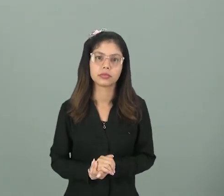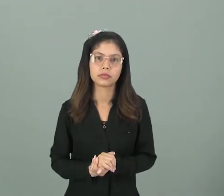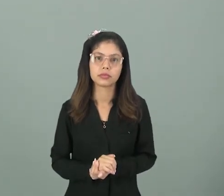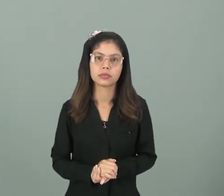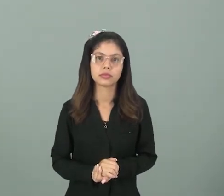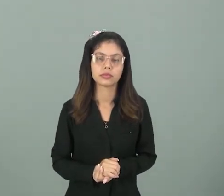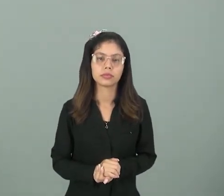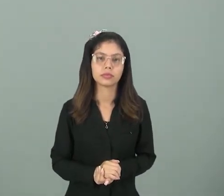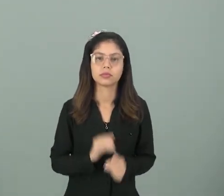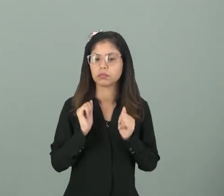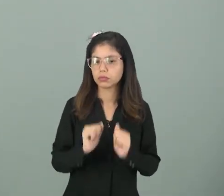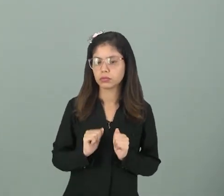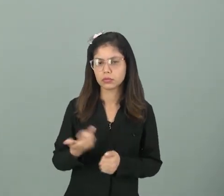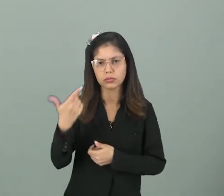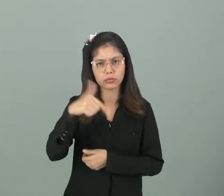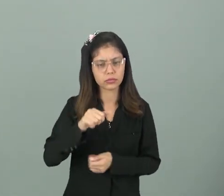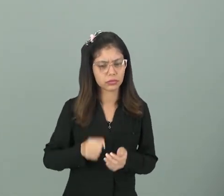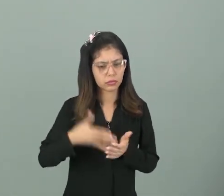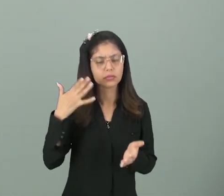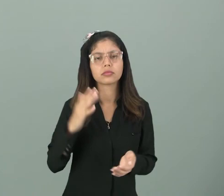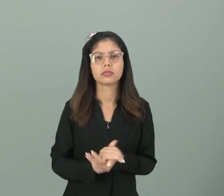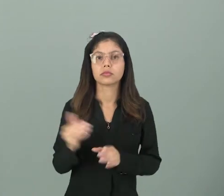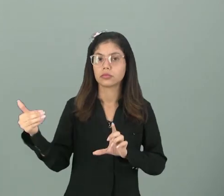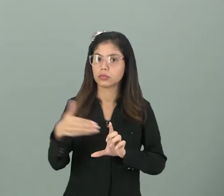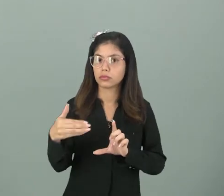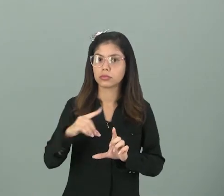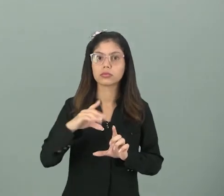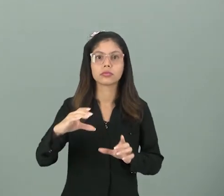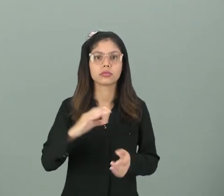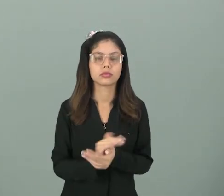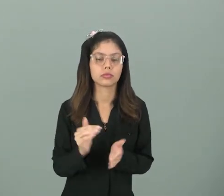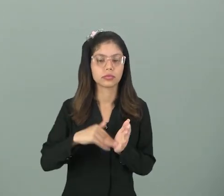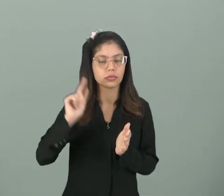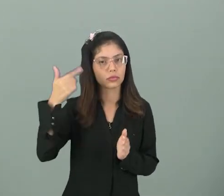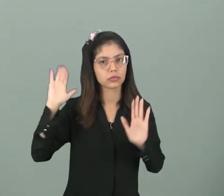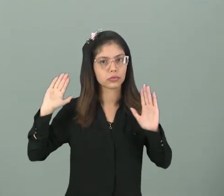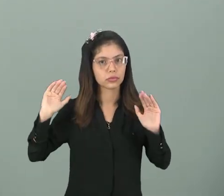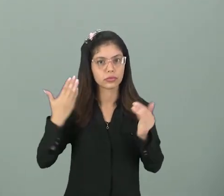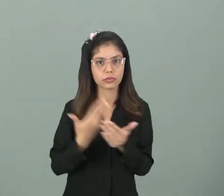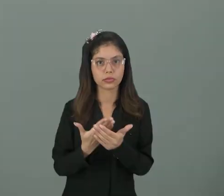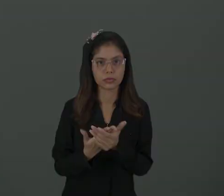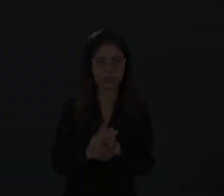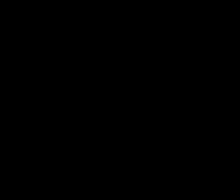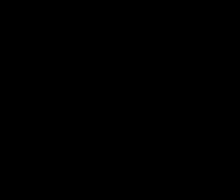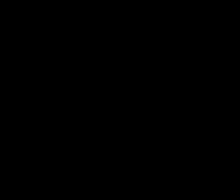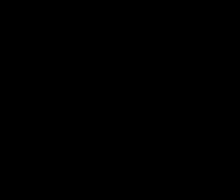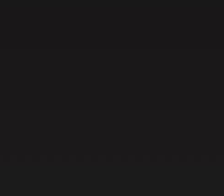hoje, tá? Vocês podem revê-la mais vezes lá na plataforma Eduque. Até a próxima aula!